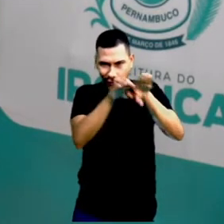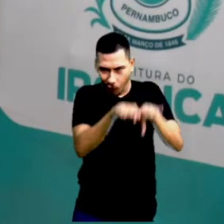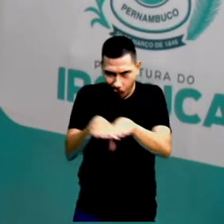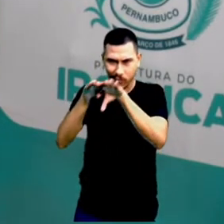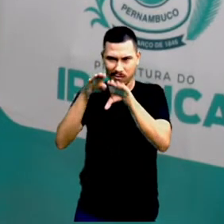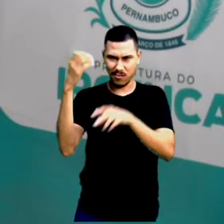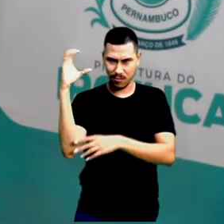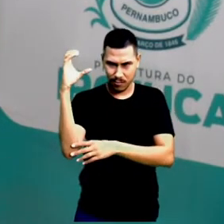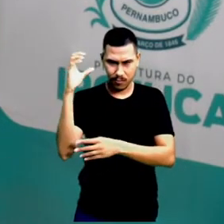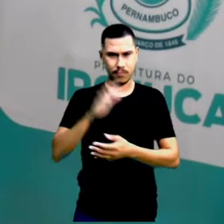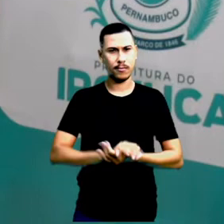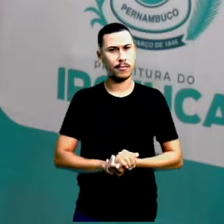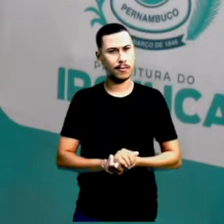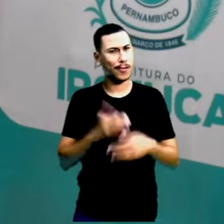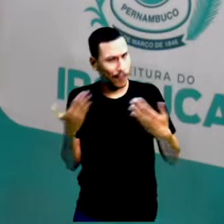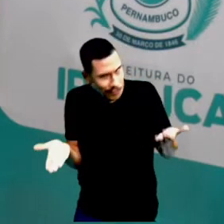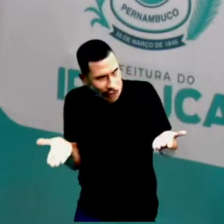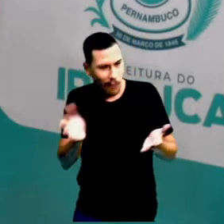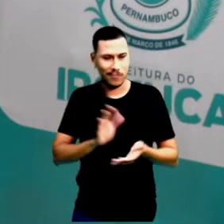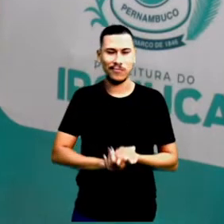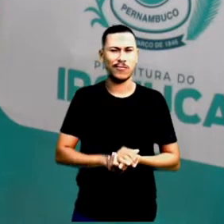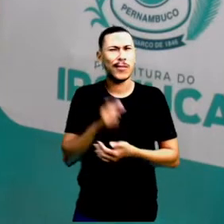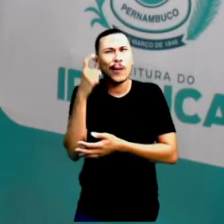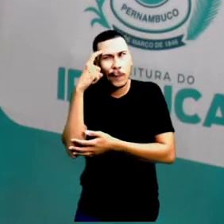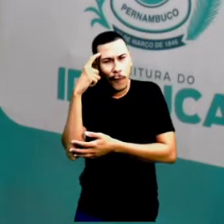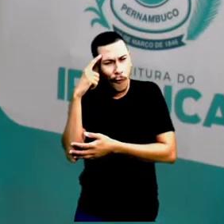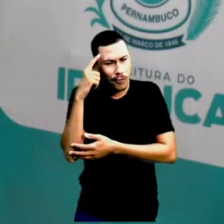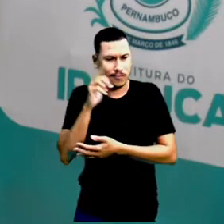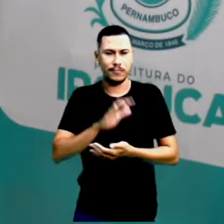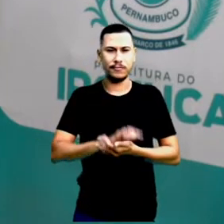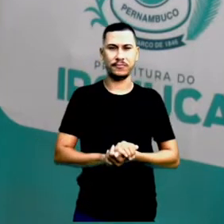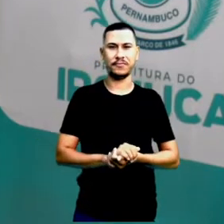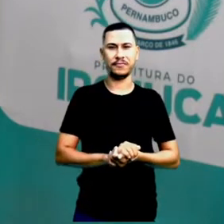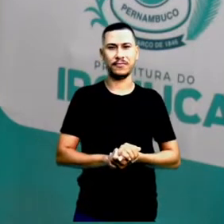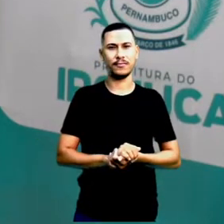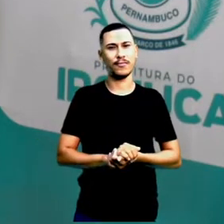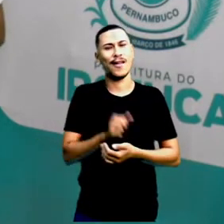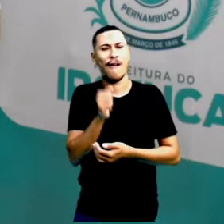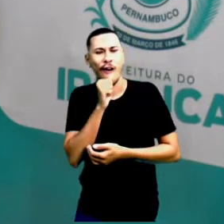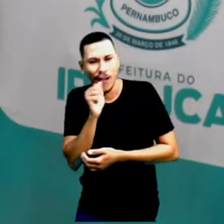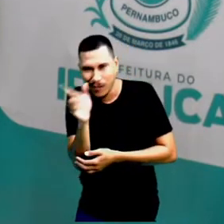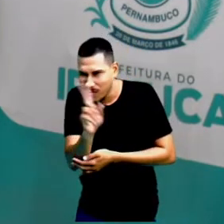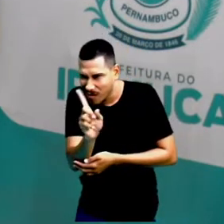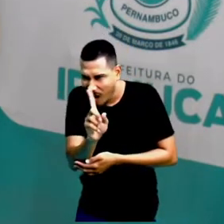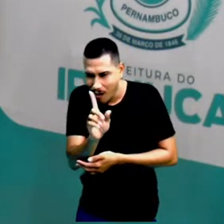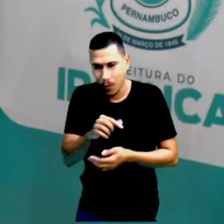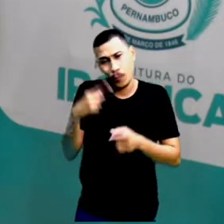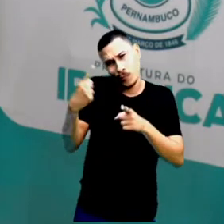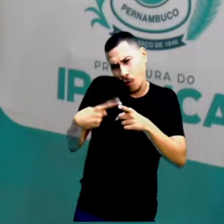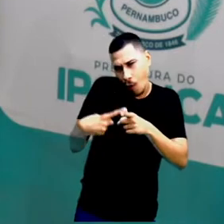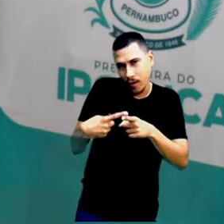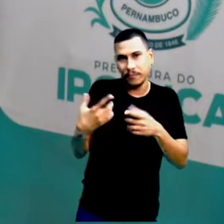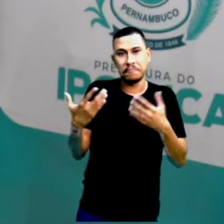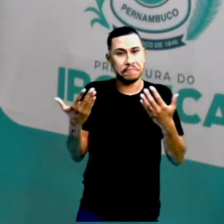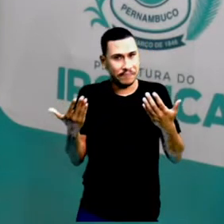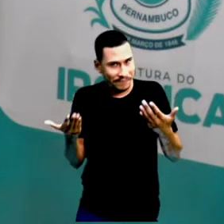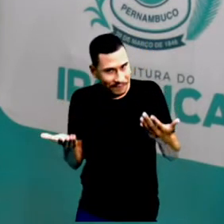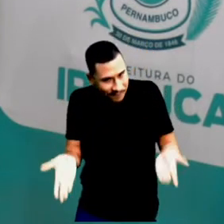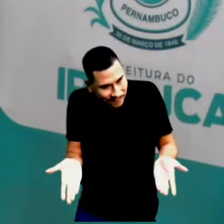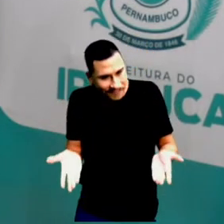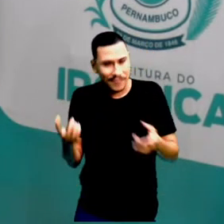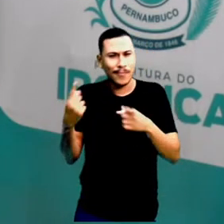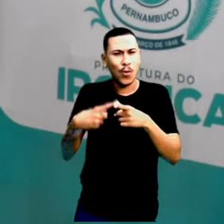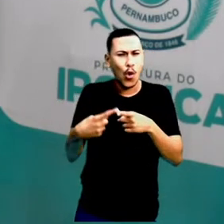científica? Será? Pense um pouquinho. Ainda não. Por que não?